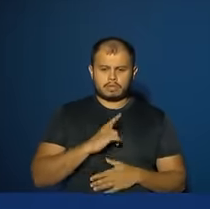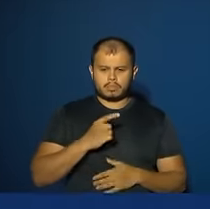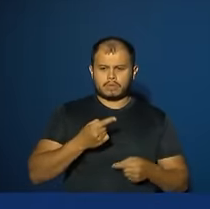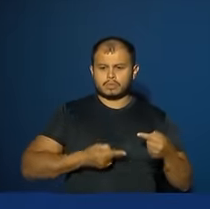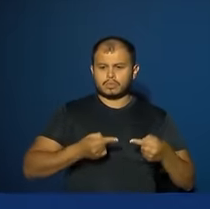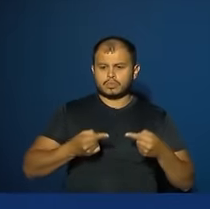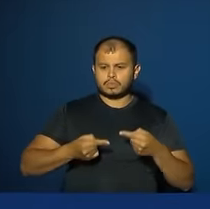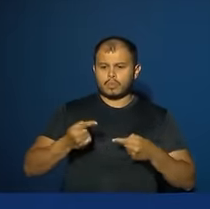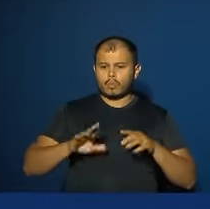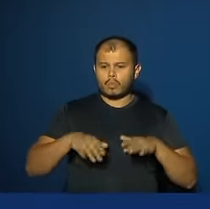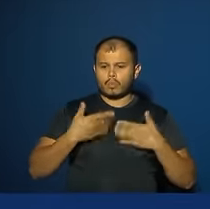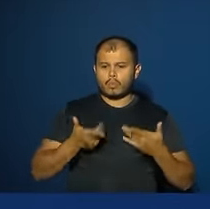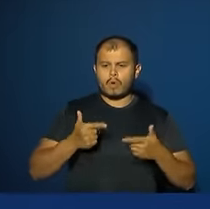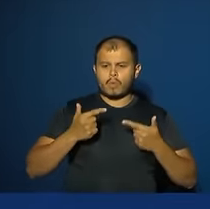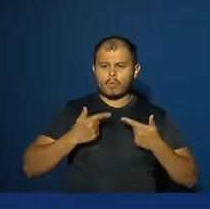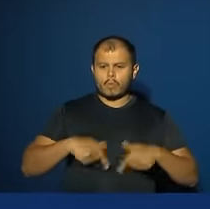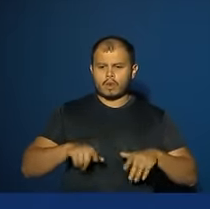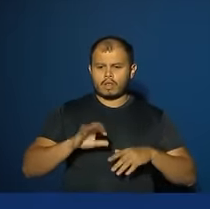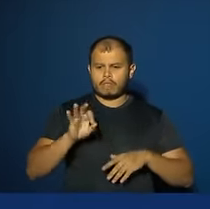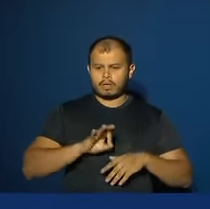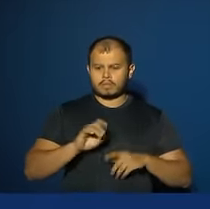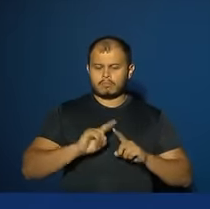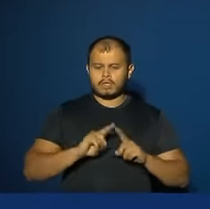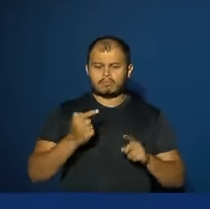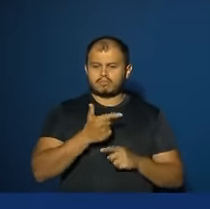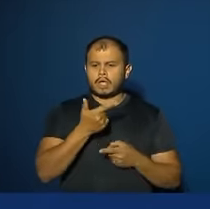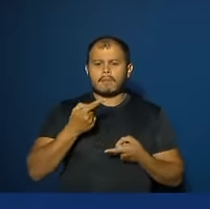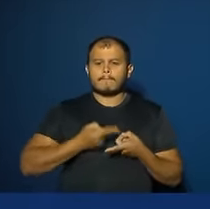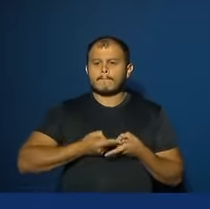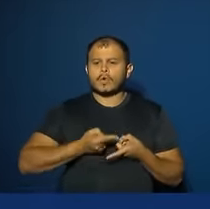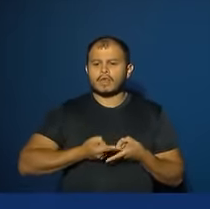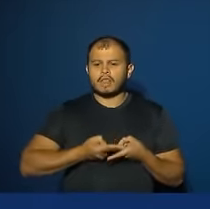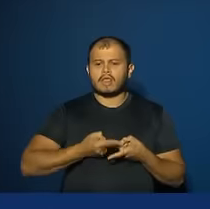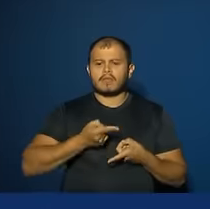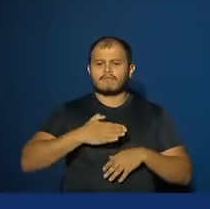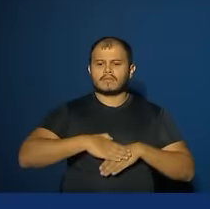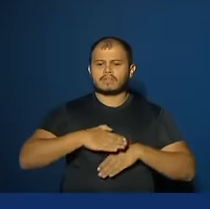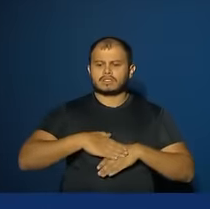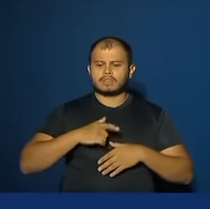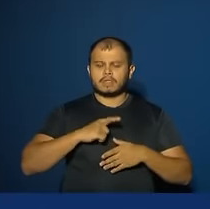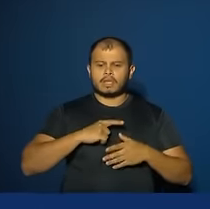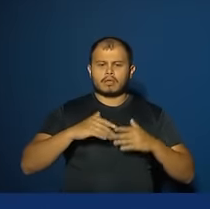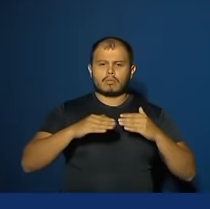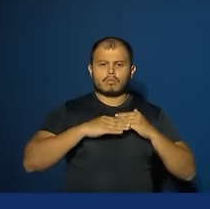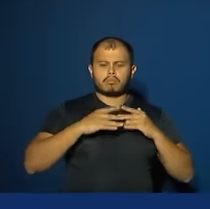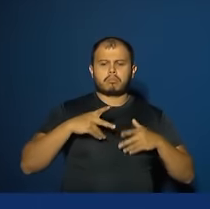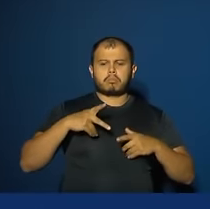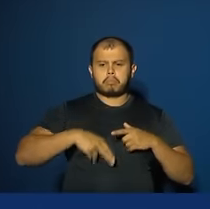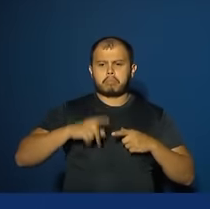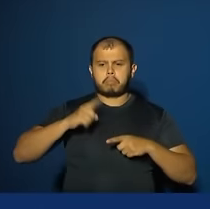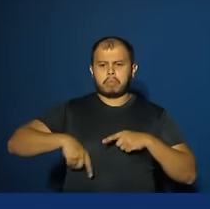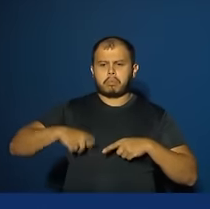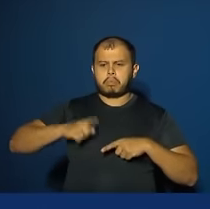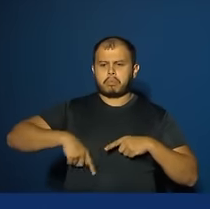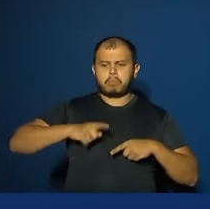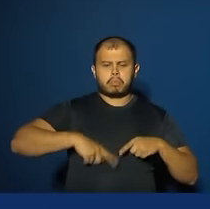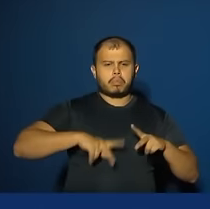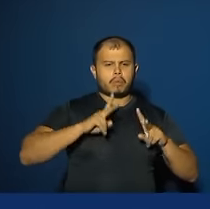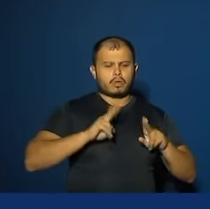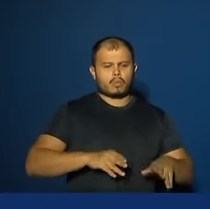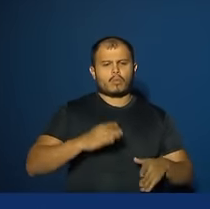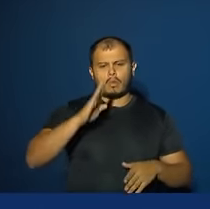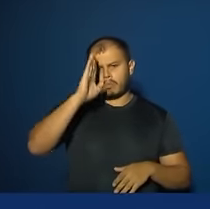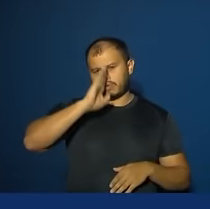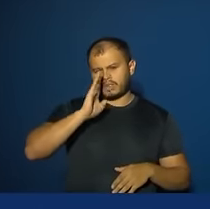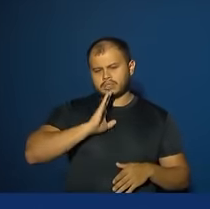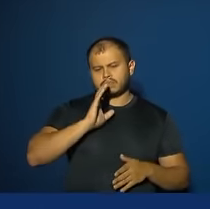taxa neutra, mas não teria motivo, né, parece, para ficar com uma taxa restritiva, como é o caso, por exemplo, do Banco Central Brasileiro,